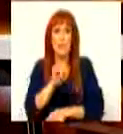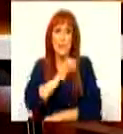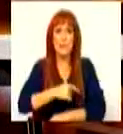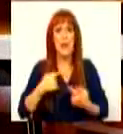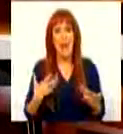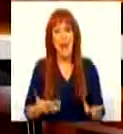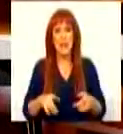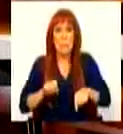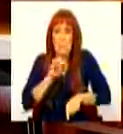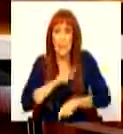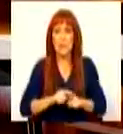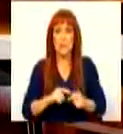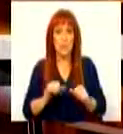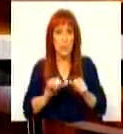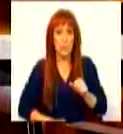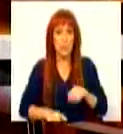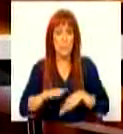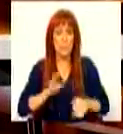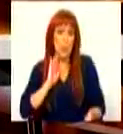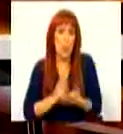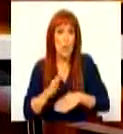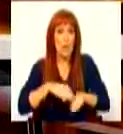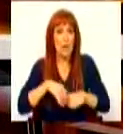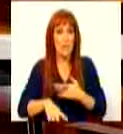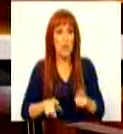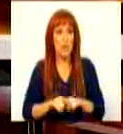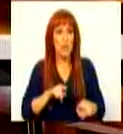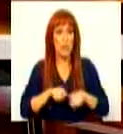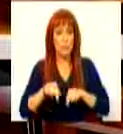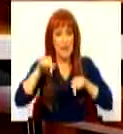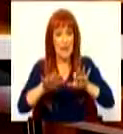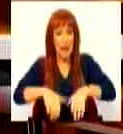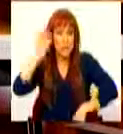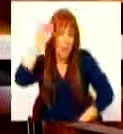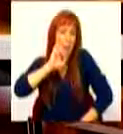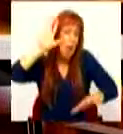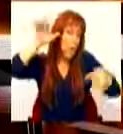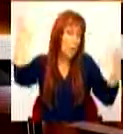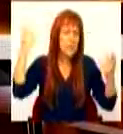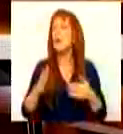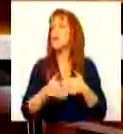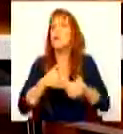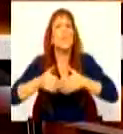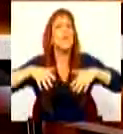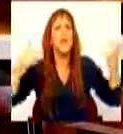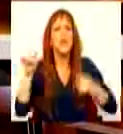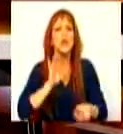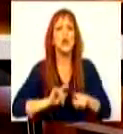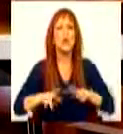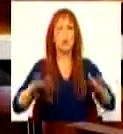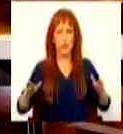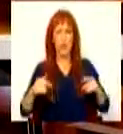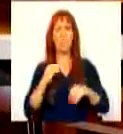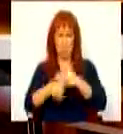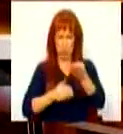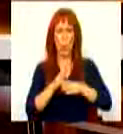será esta a intervenção que estou a fazer, a última que faço como deputada nesta Assembleia da República. Seja como for, senhores deputados,